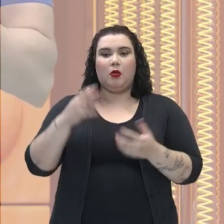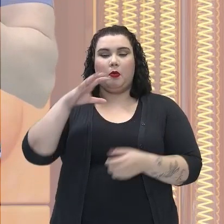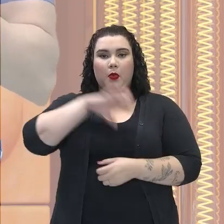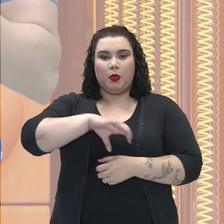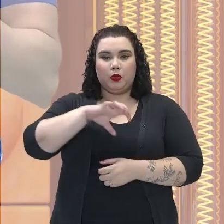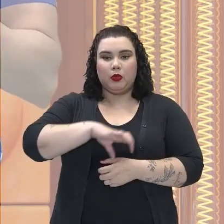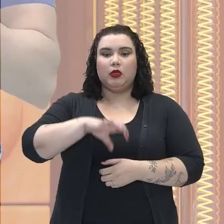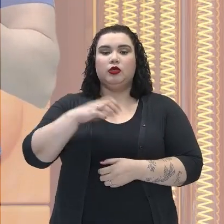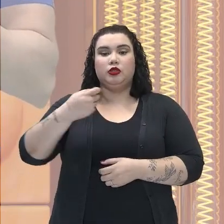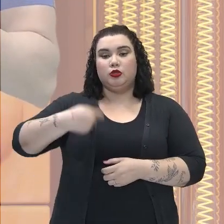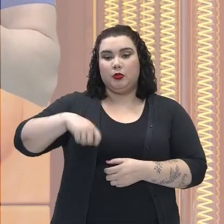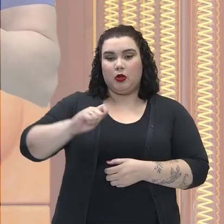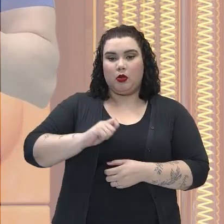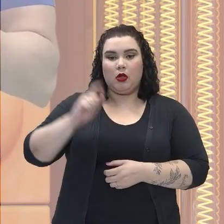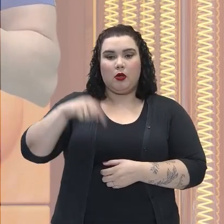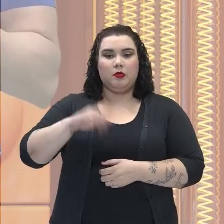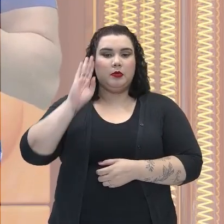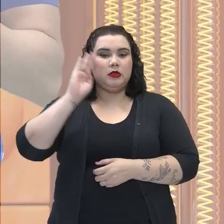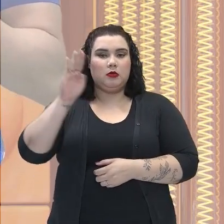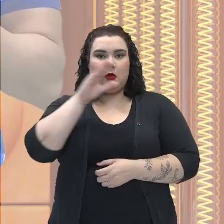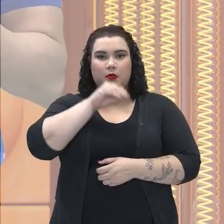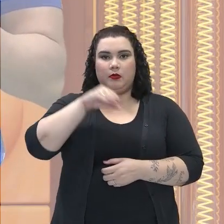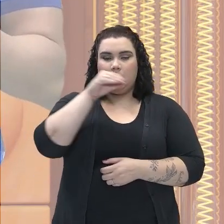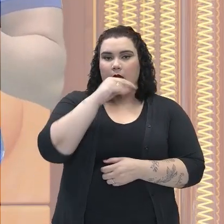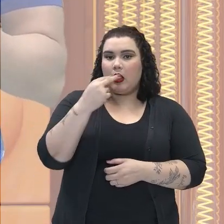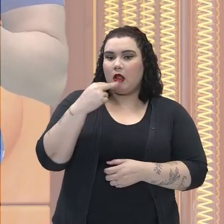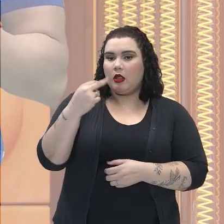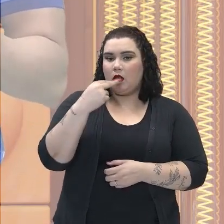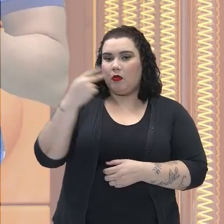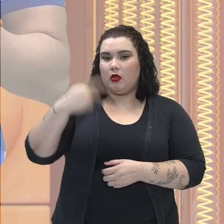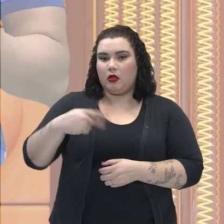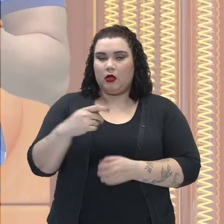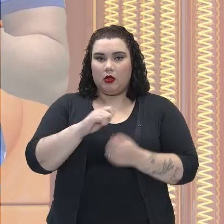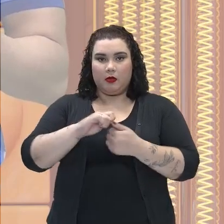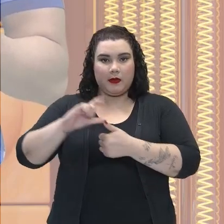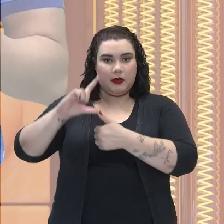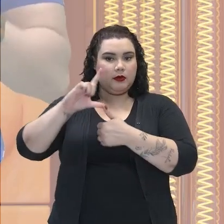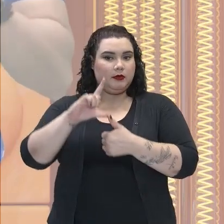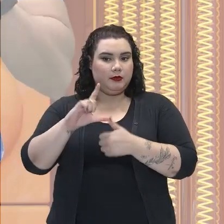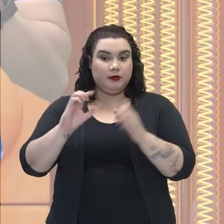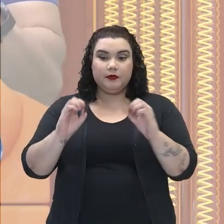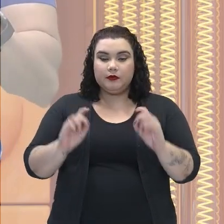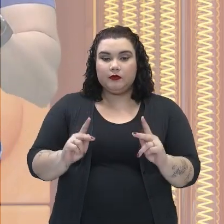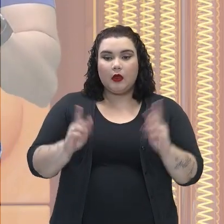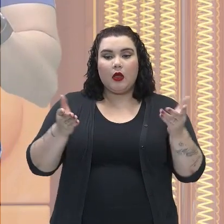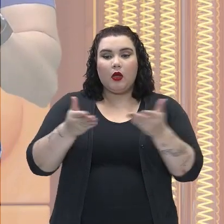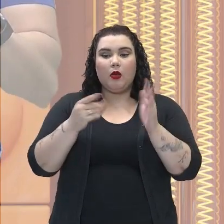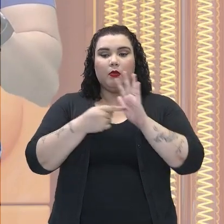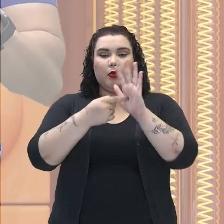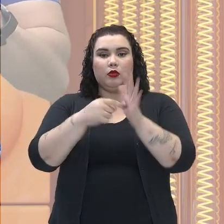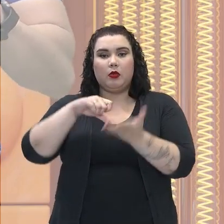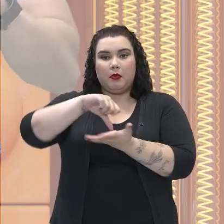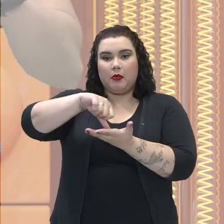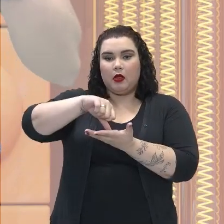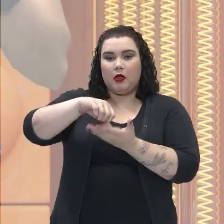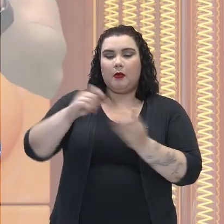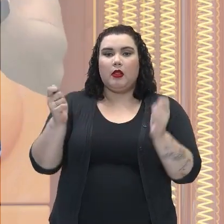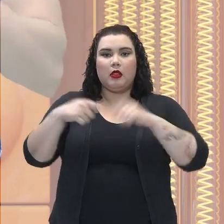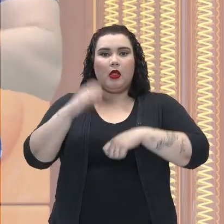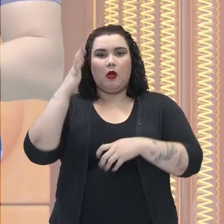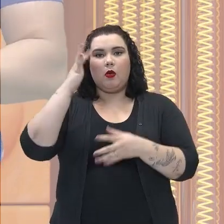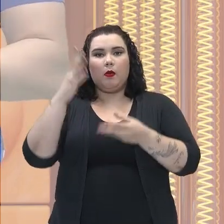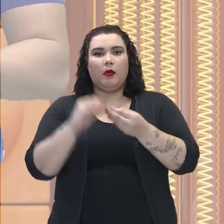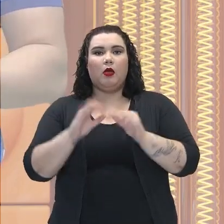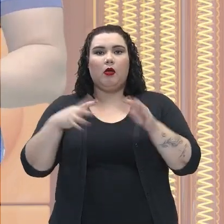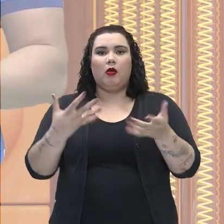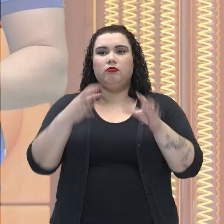e o espanhol são os idiomas mais falados aqui dentro da chamada América Latina, certo? Vou mostrar o mapa para vocês, porque a gente vai conseguir ver